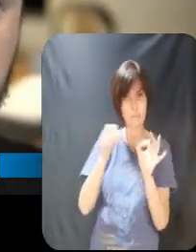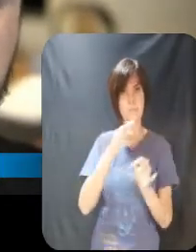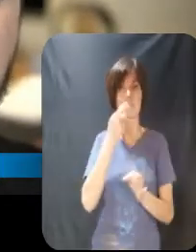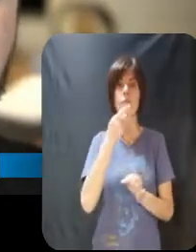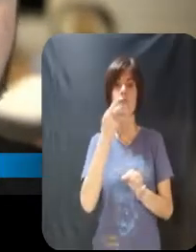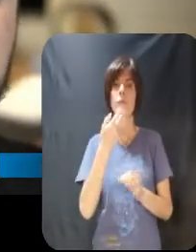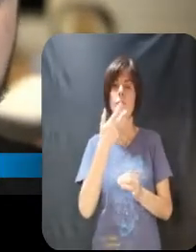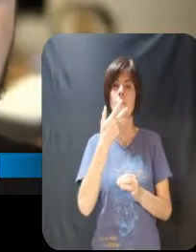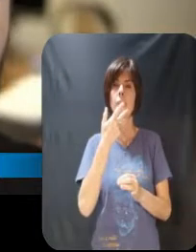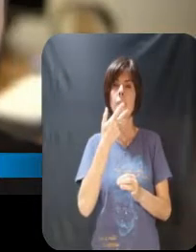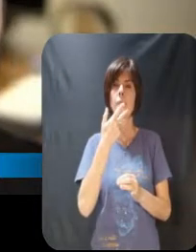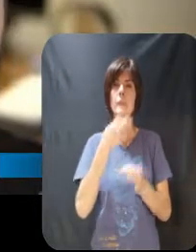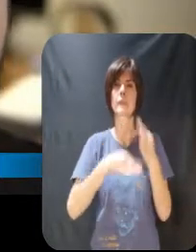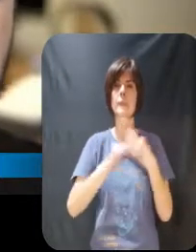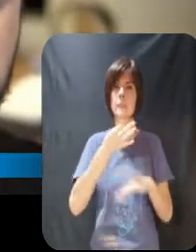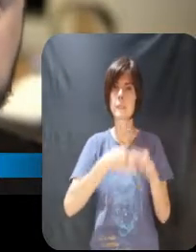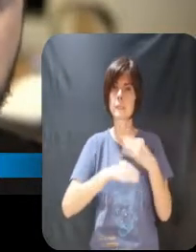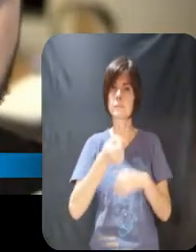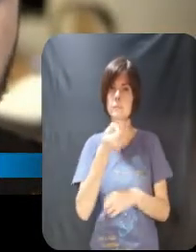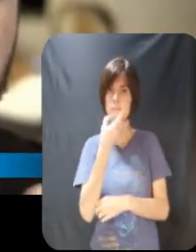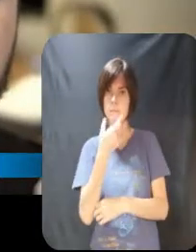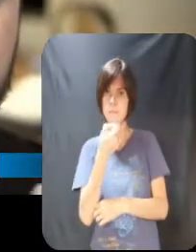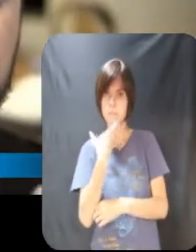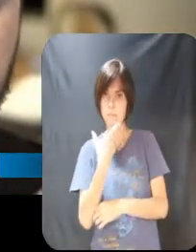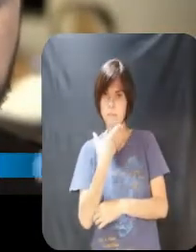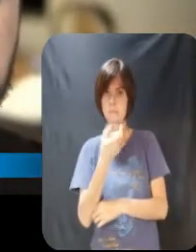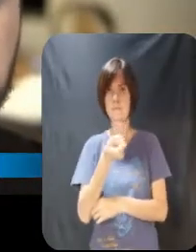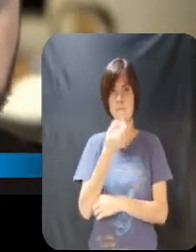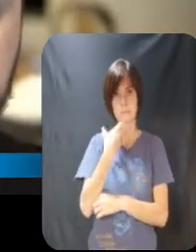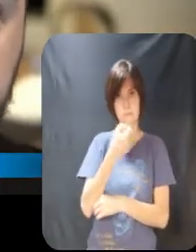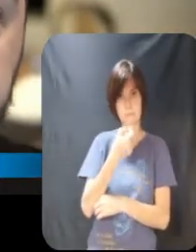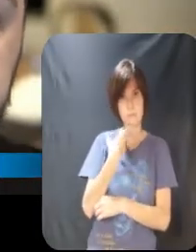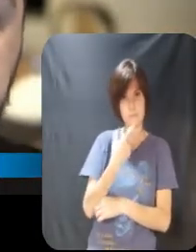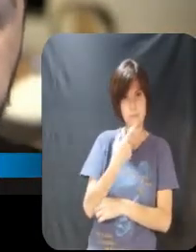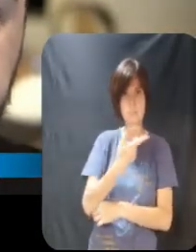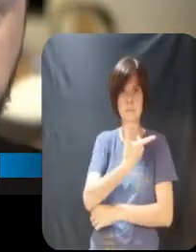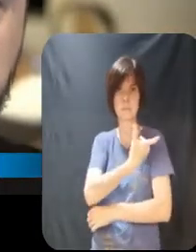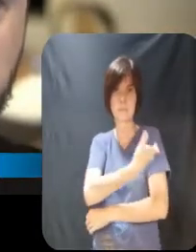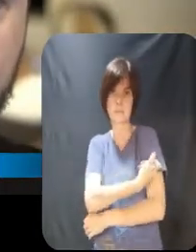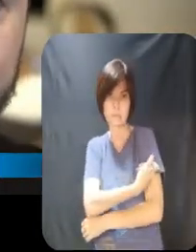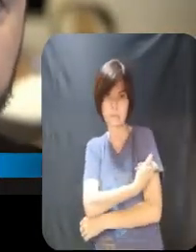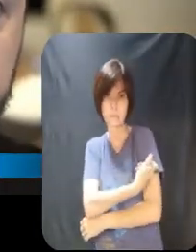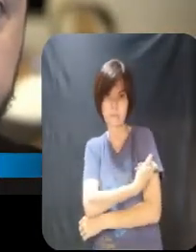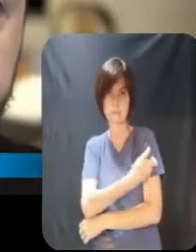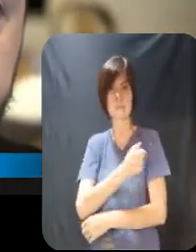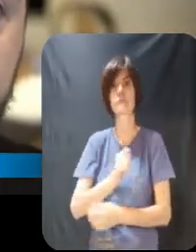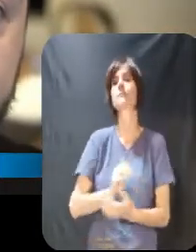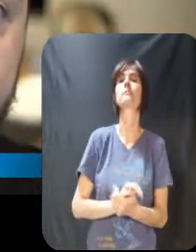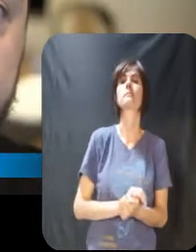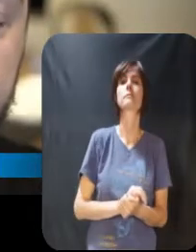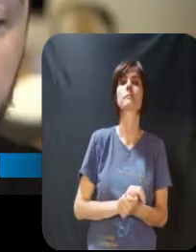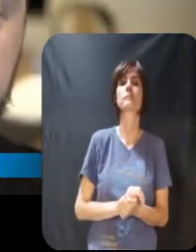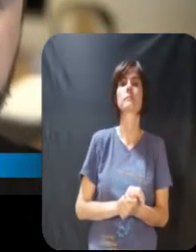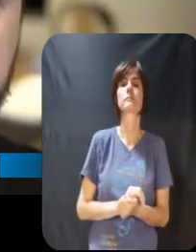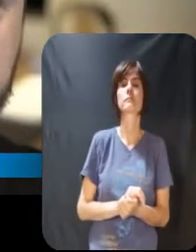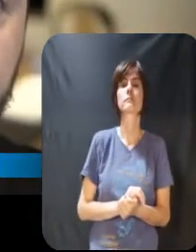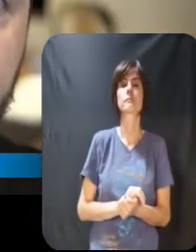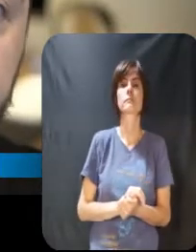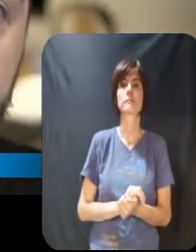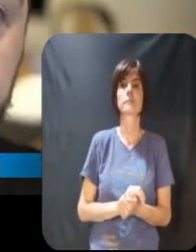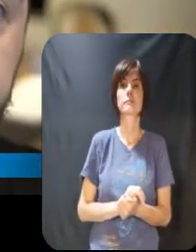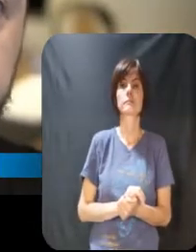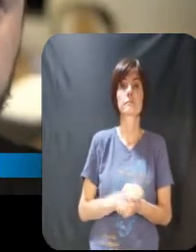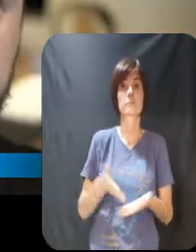farmacológica. Então, remédio e vacina para você tomar. Até hoje, até aqui, a gente não